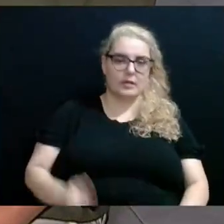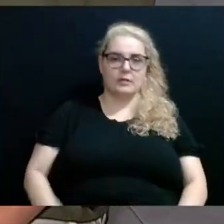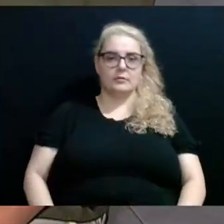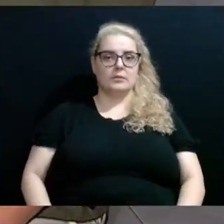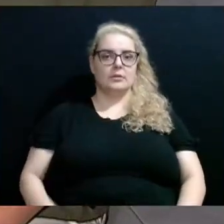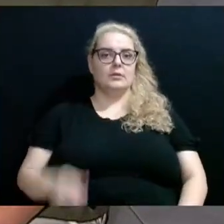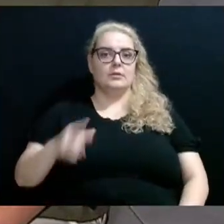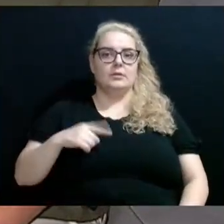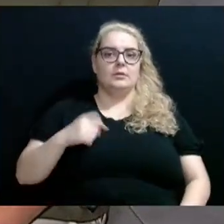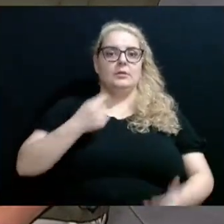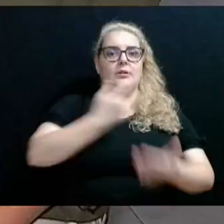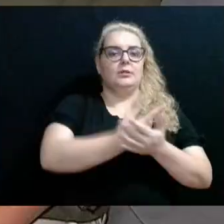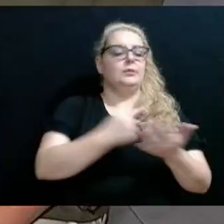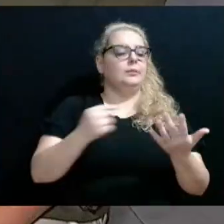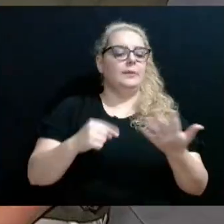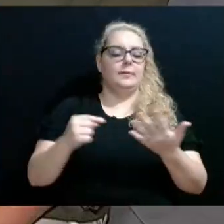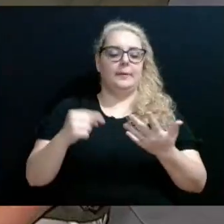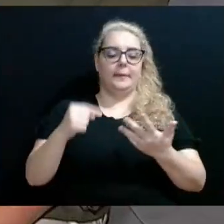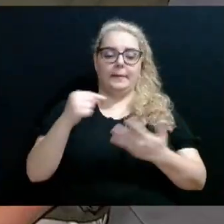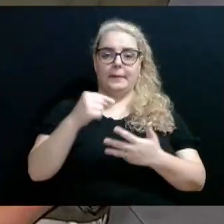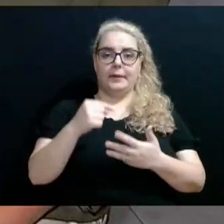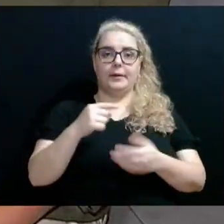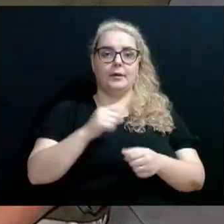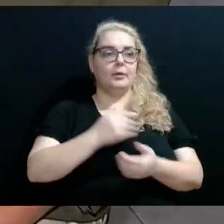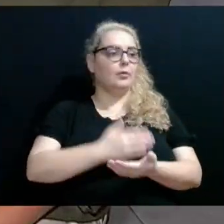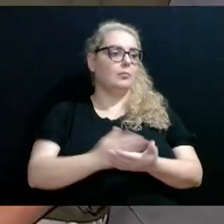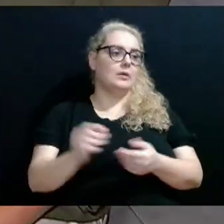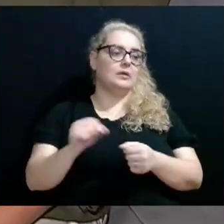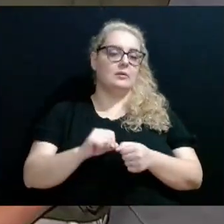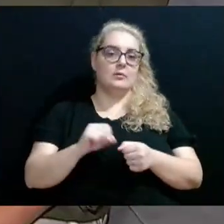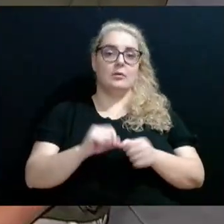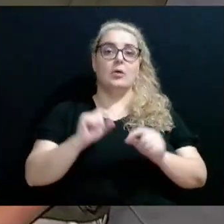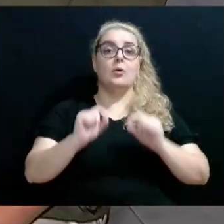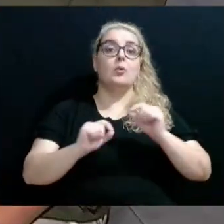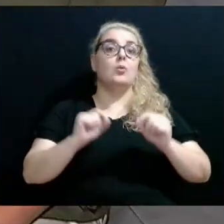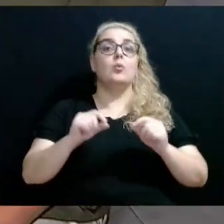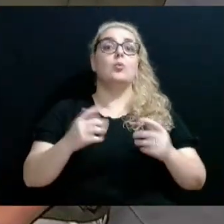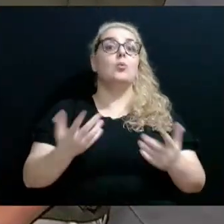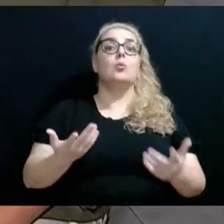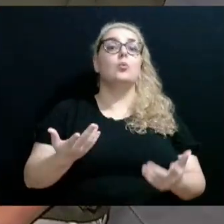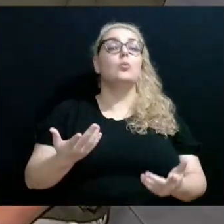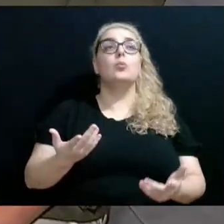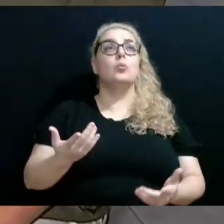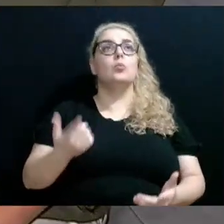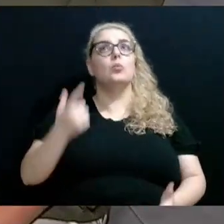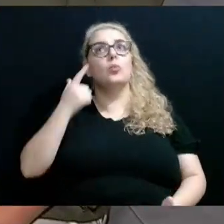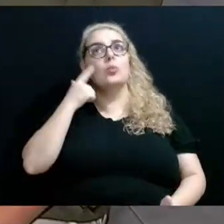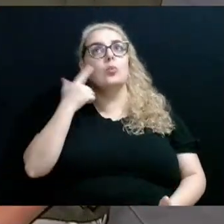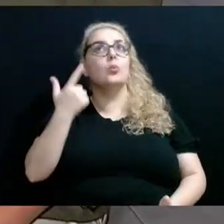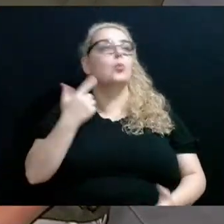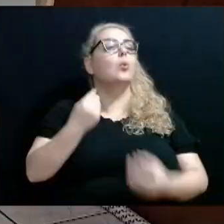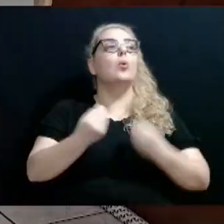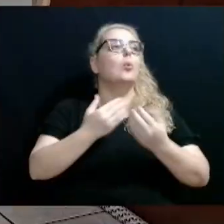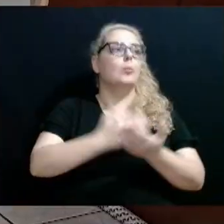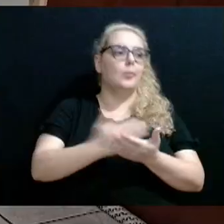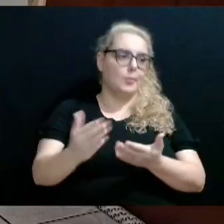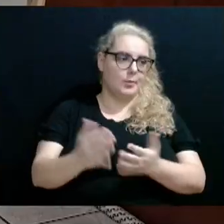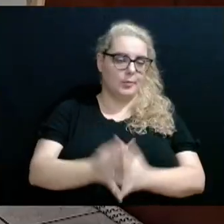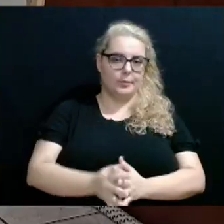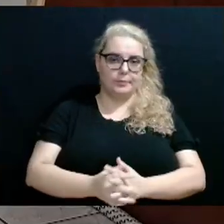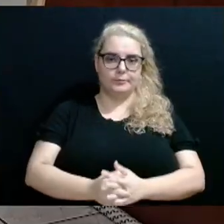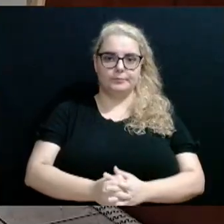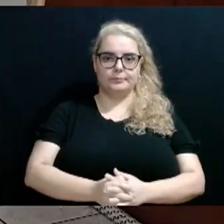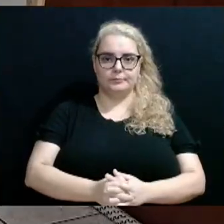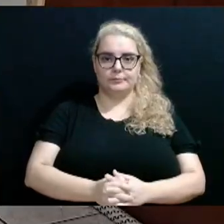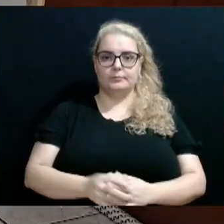isso, tenho que comprar aquilo, tenho que começar a fazer. O que você partiu? Como foi isso? Foi pelo